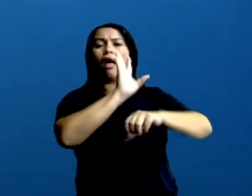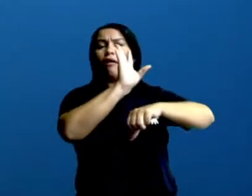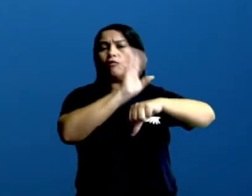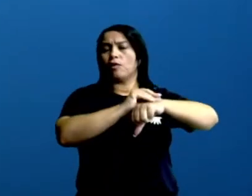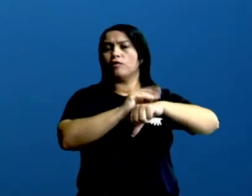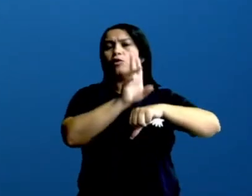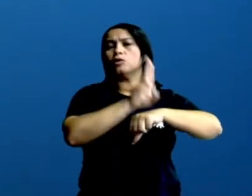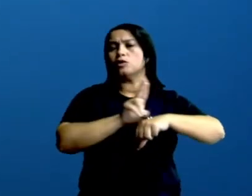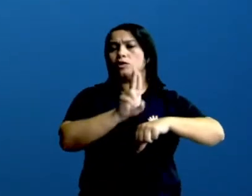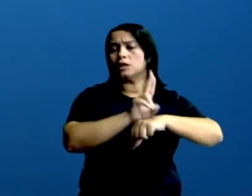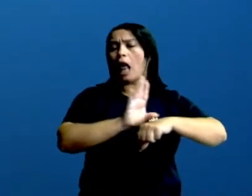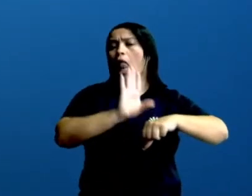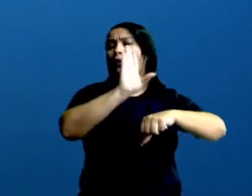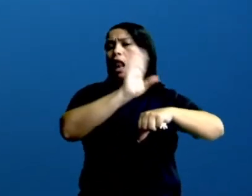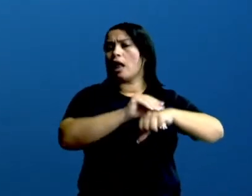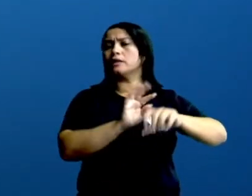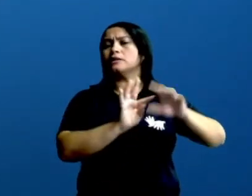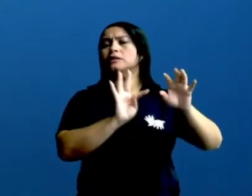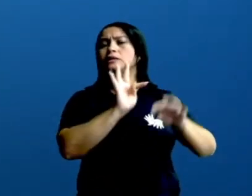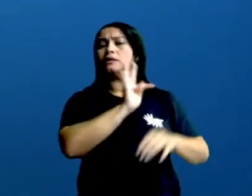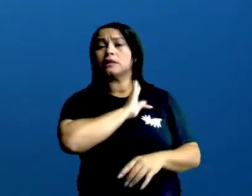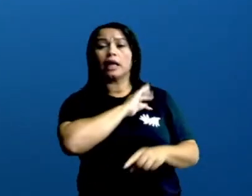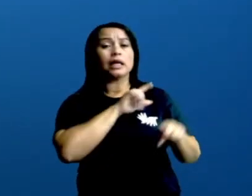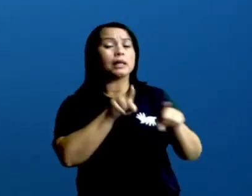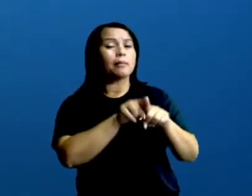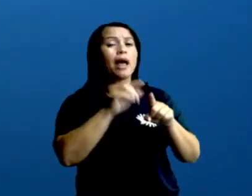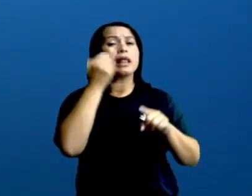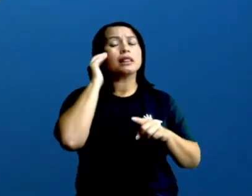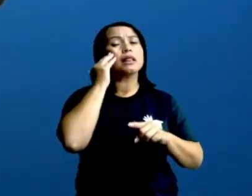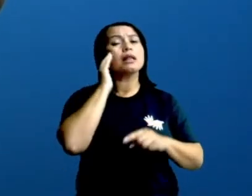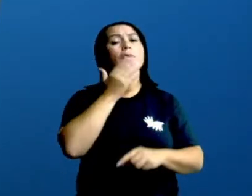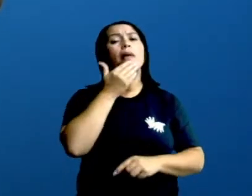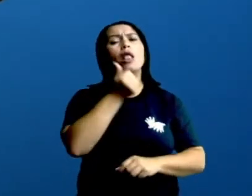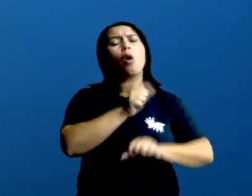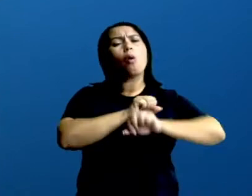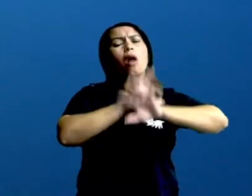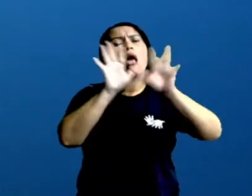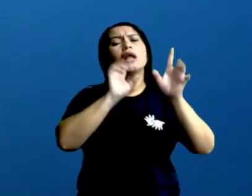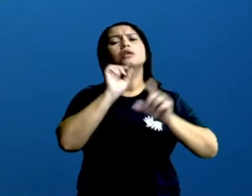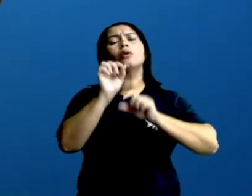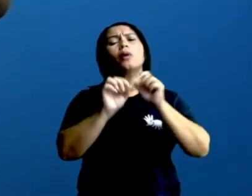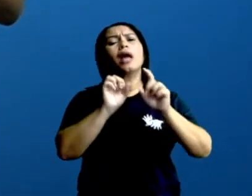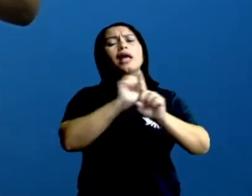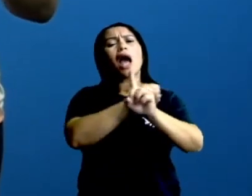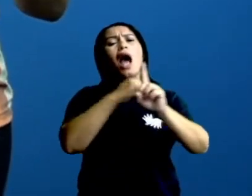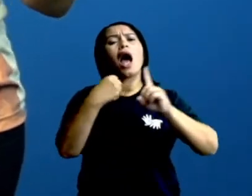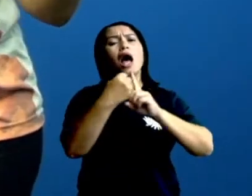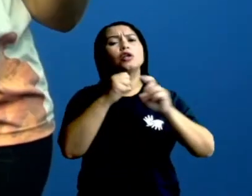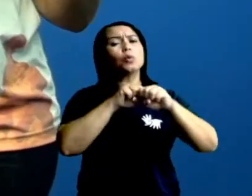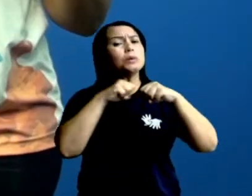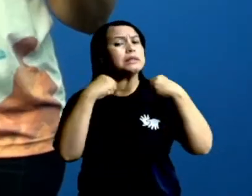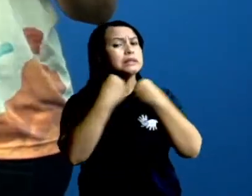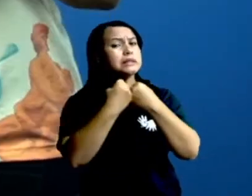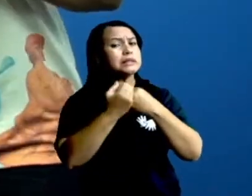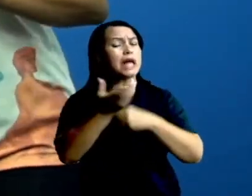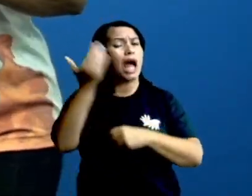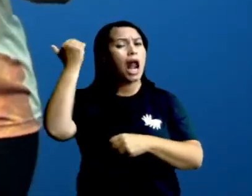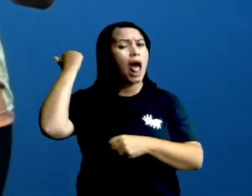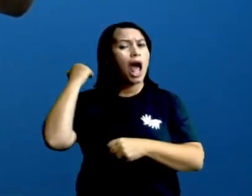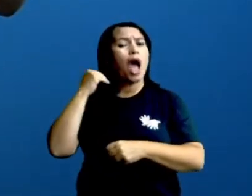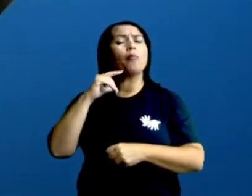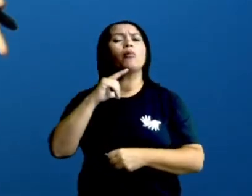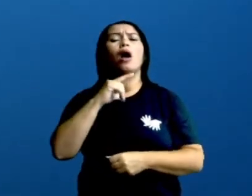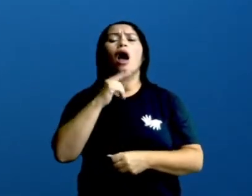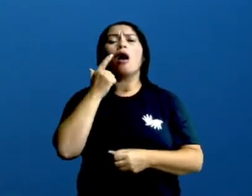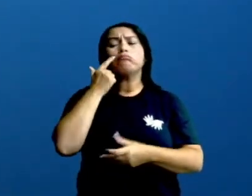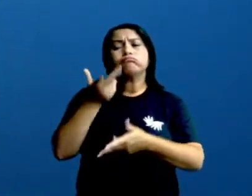partir dessas técnicas de fotografia utilizadas, entender melhor o que é que aquela sociedade naquela época